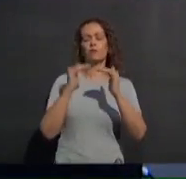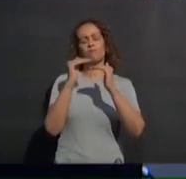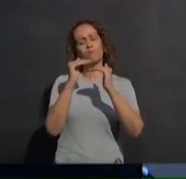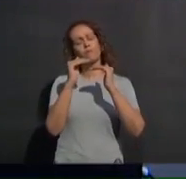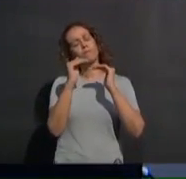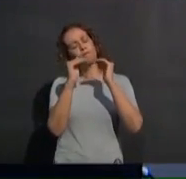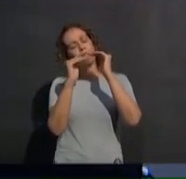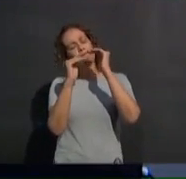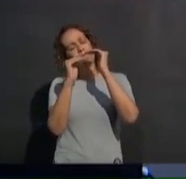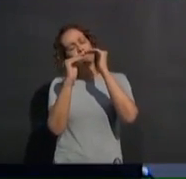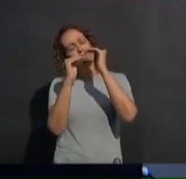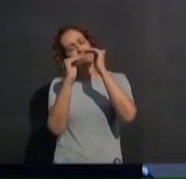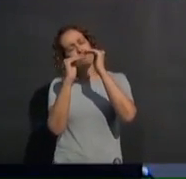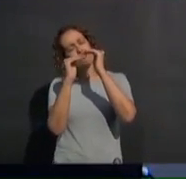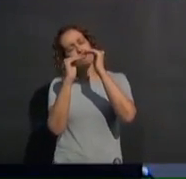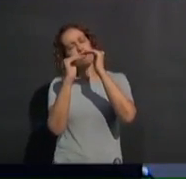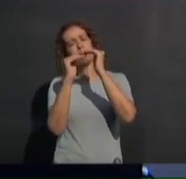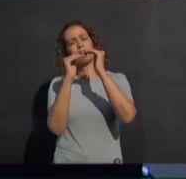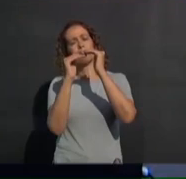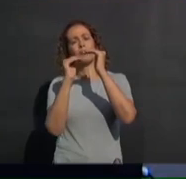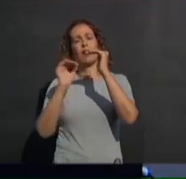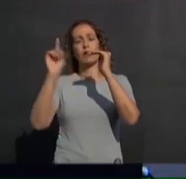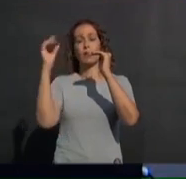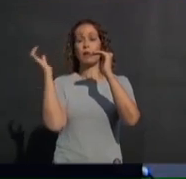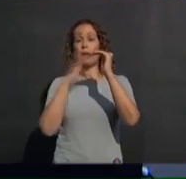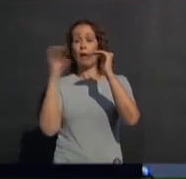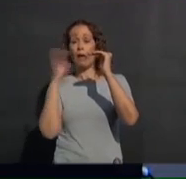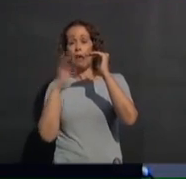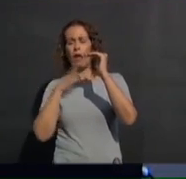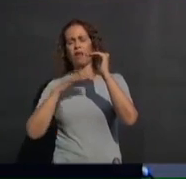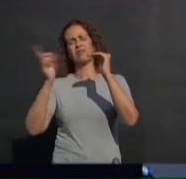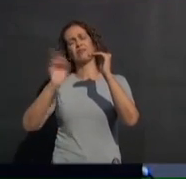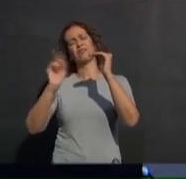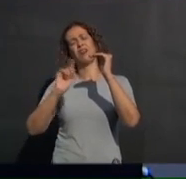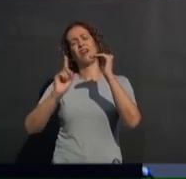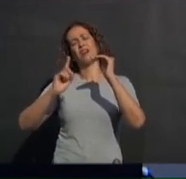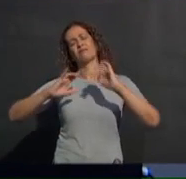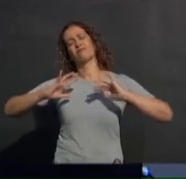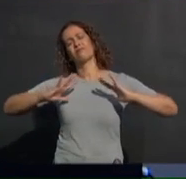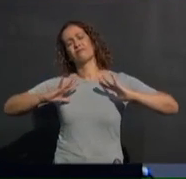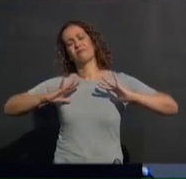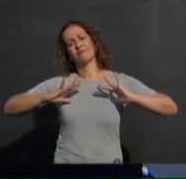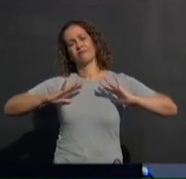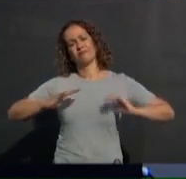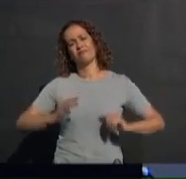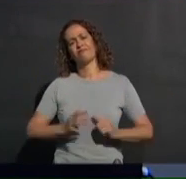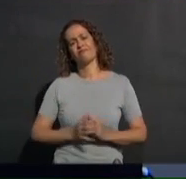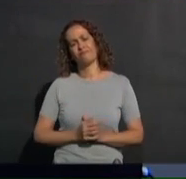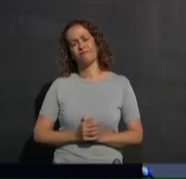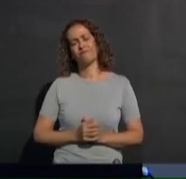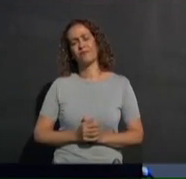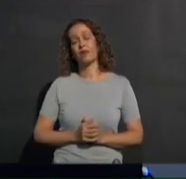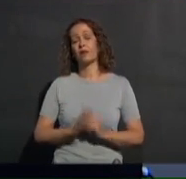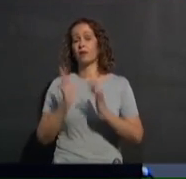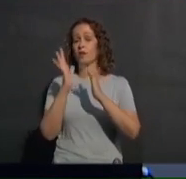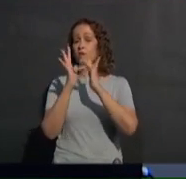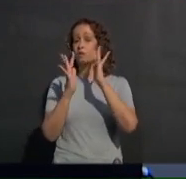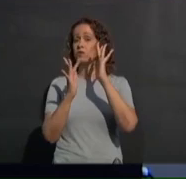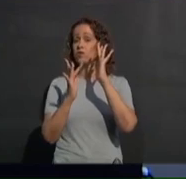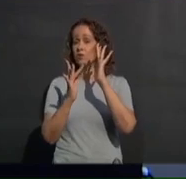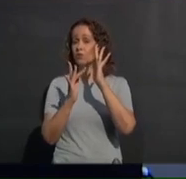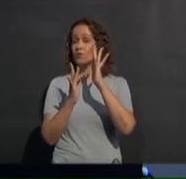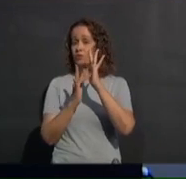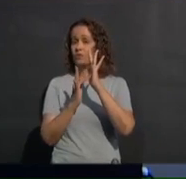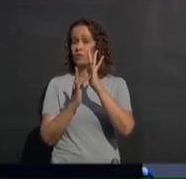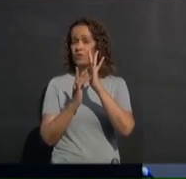pouquinho. Deus não está com pressa. Se Deus tivesse pressa, ele não tinha feito Jesus nascer com 0 ano. Ele tinha colocado ele com